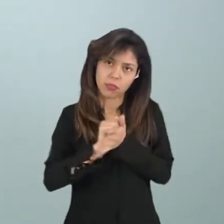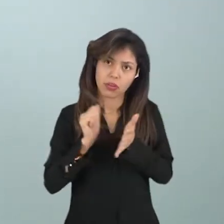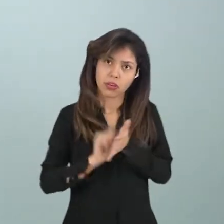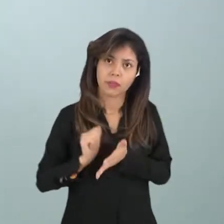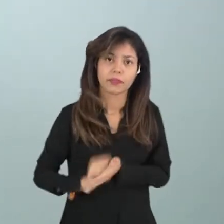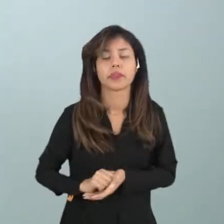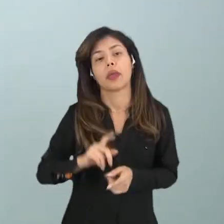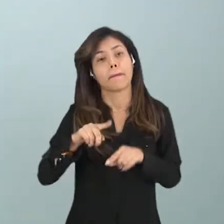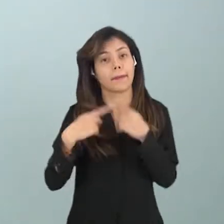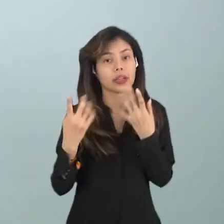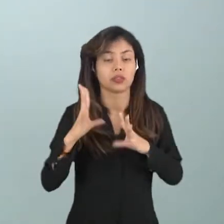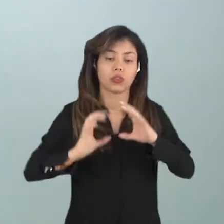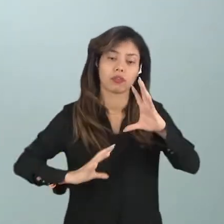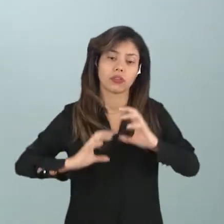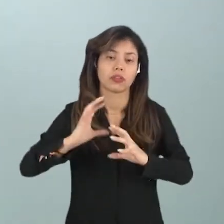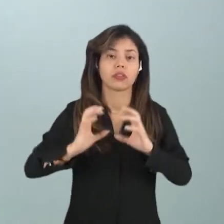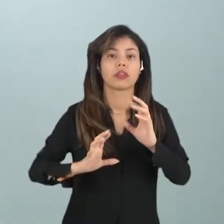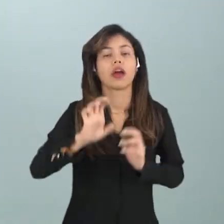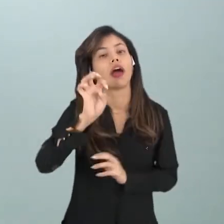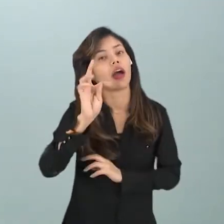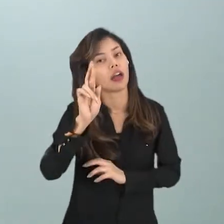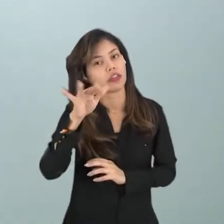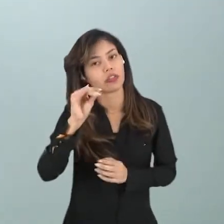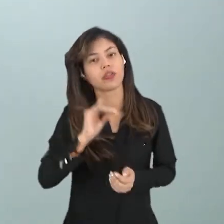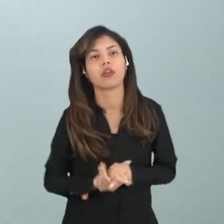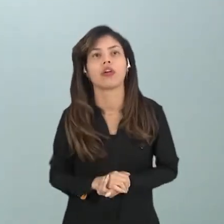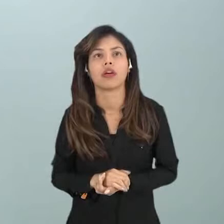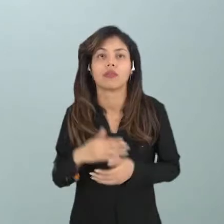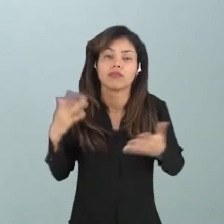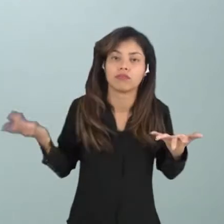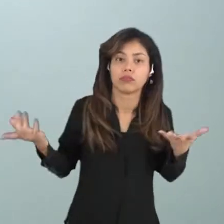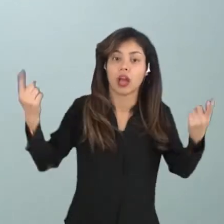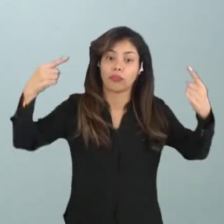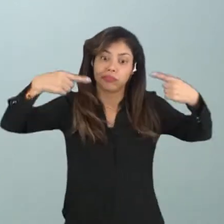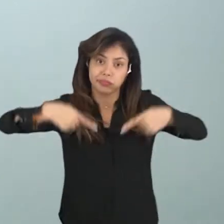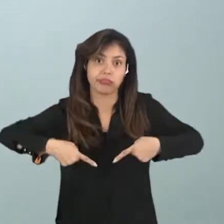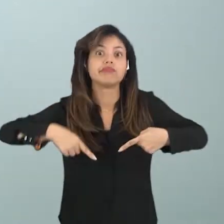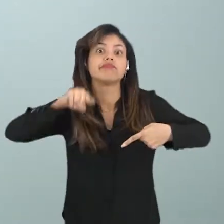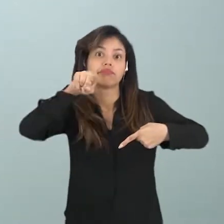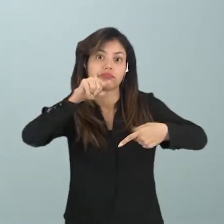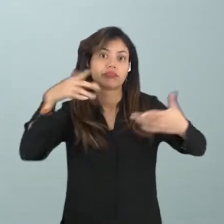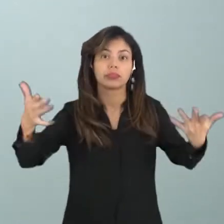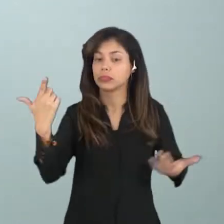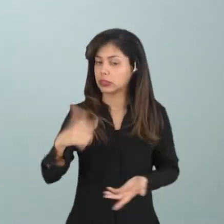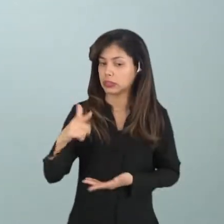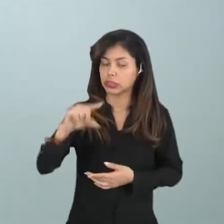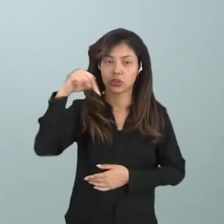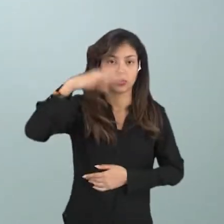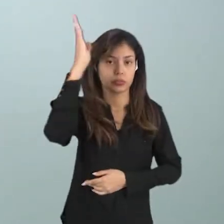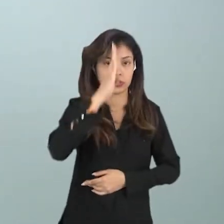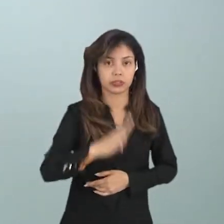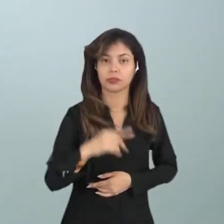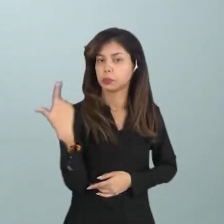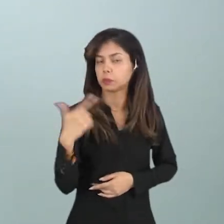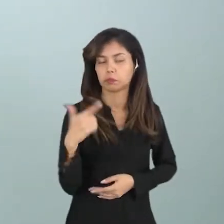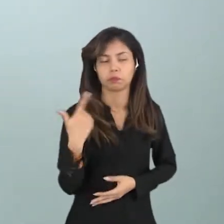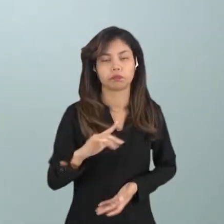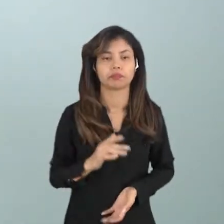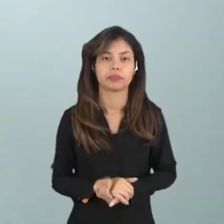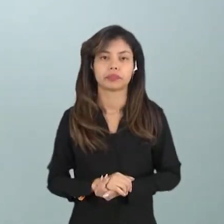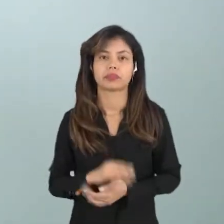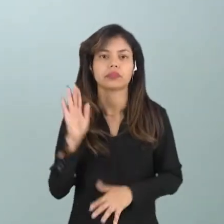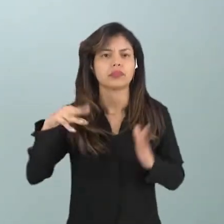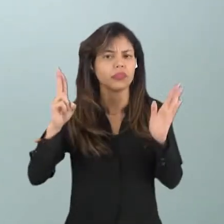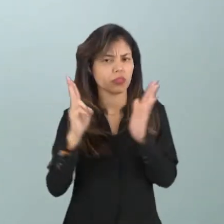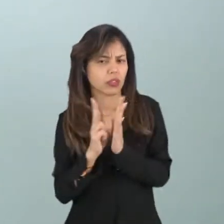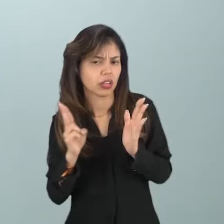Mas conflito étnico, pelo menos dessa maneira tão brutal, nós não temos aqui. Às vezes indireto acontece com os